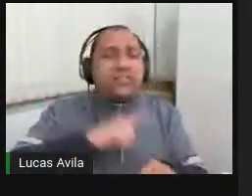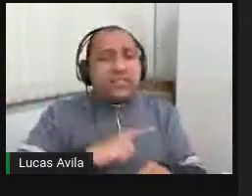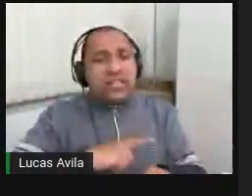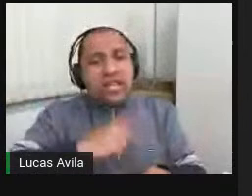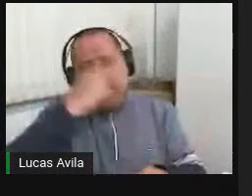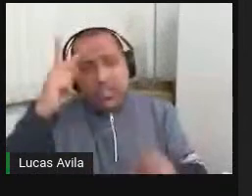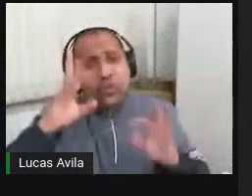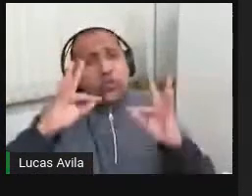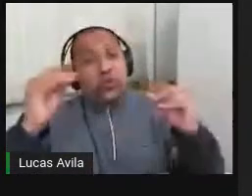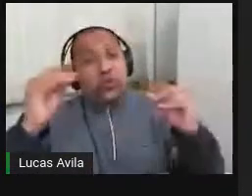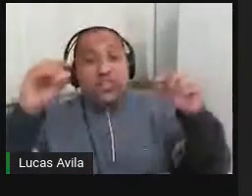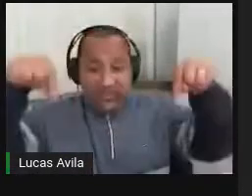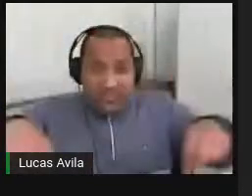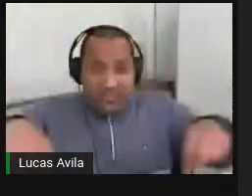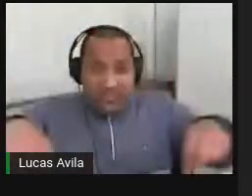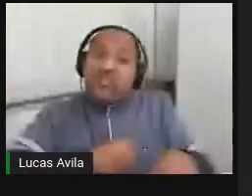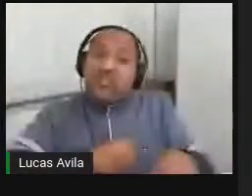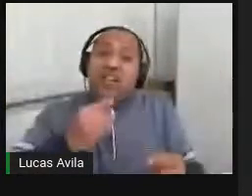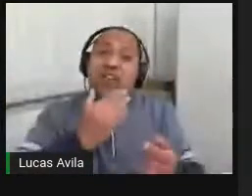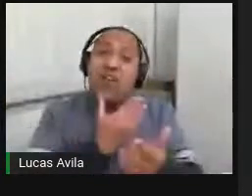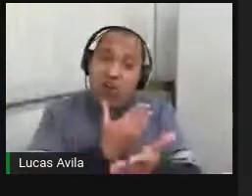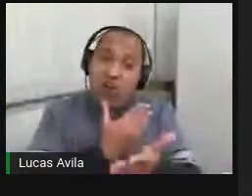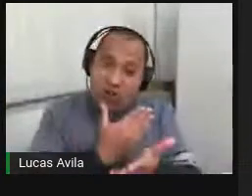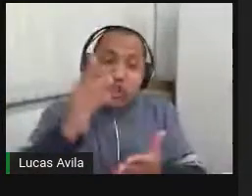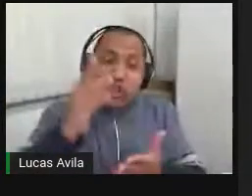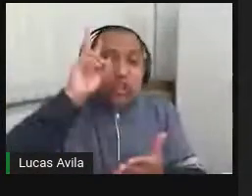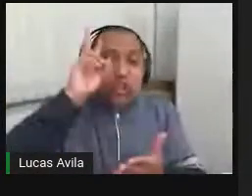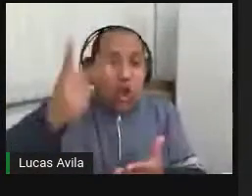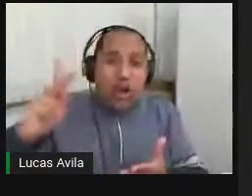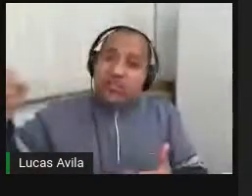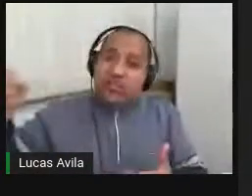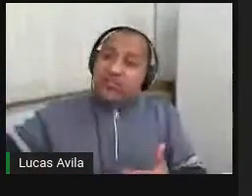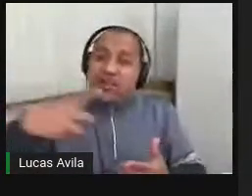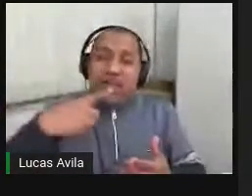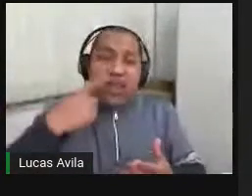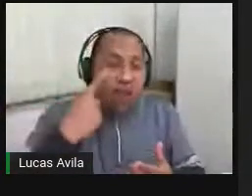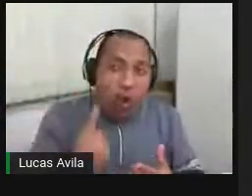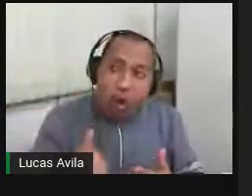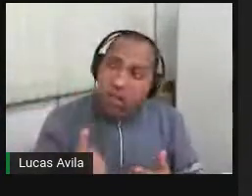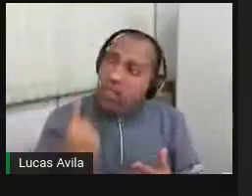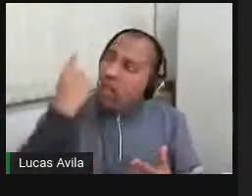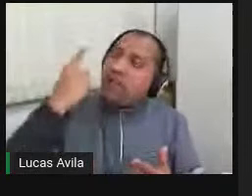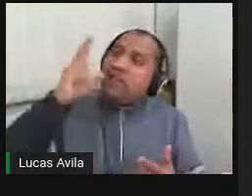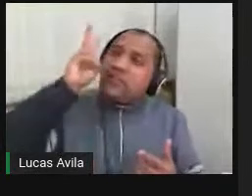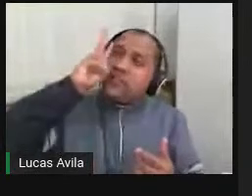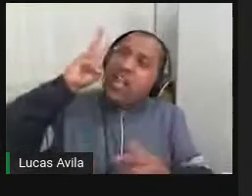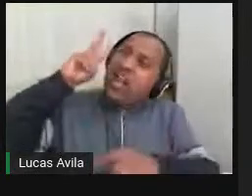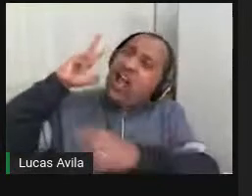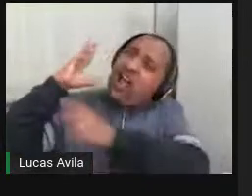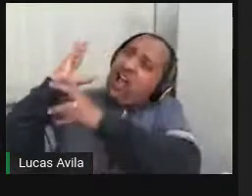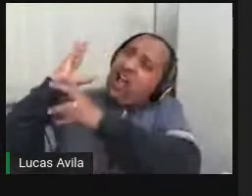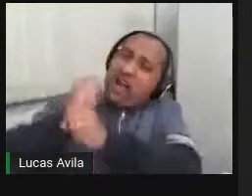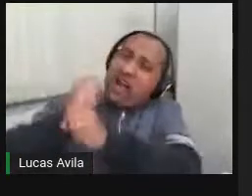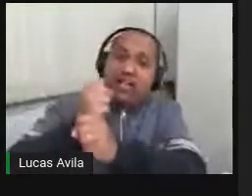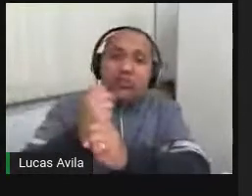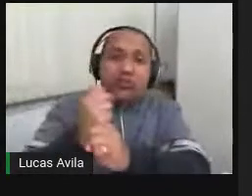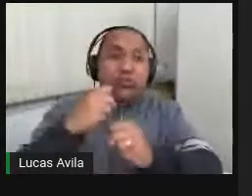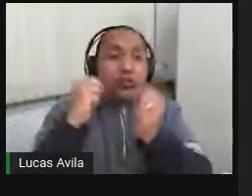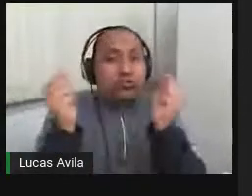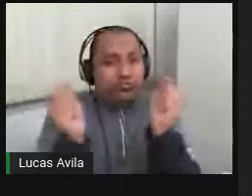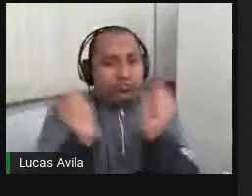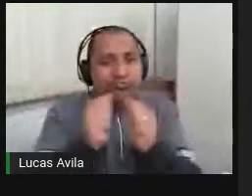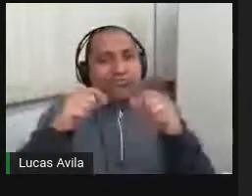aqui, vocês comecem uma nova história e, olhando para trás pelos os anos que passaram conosco, possam